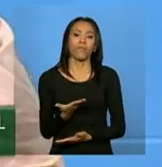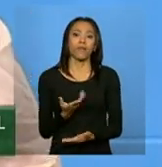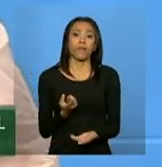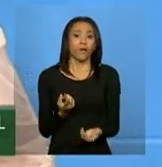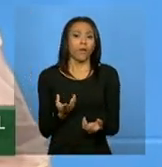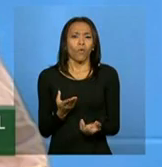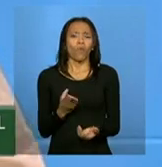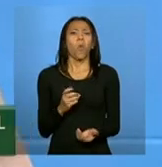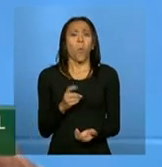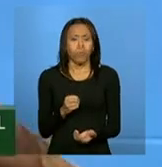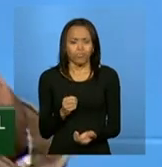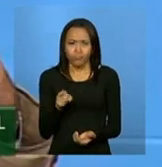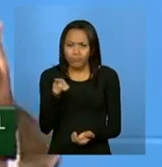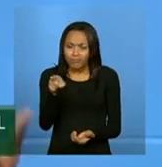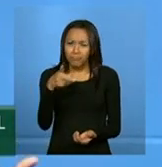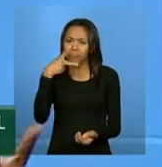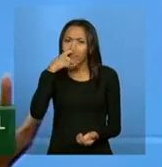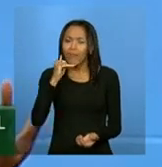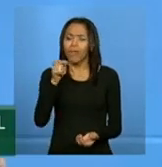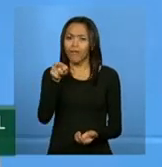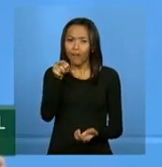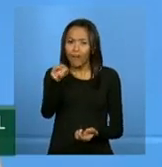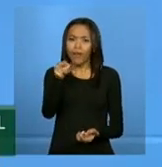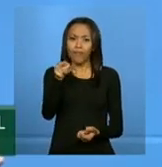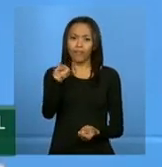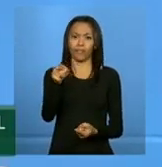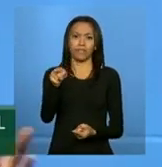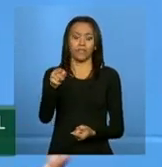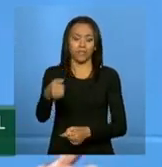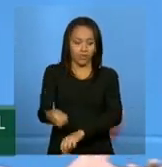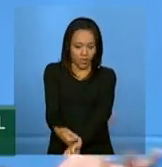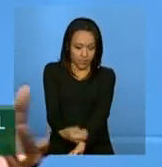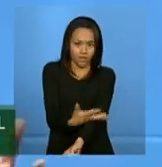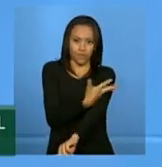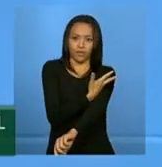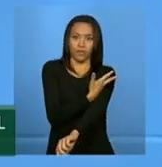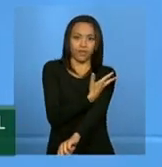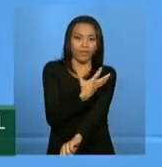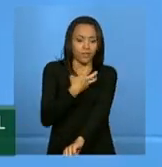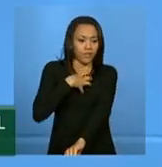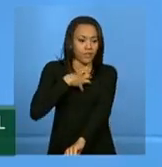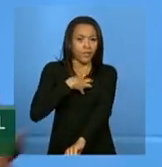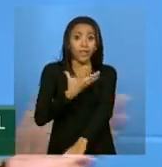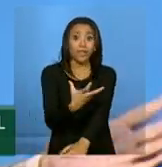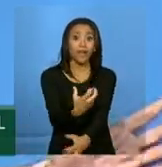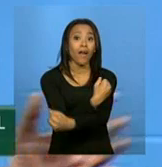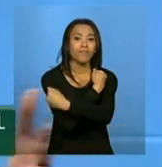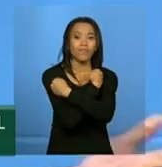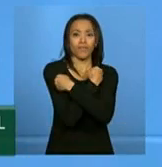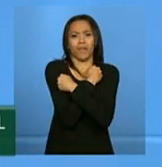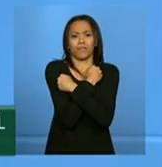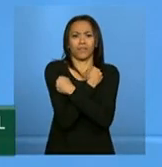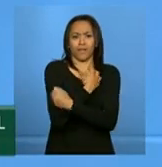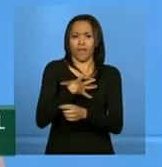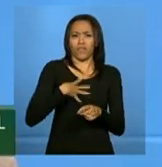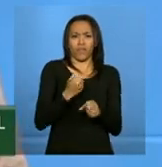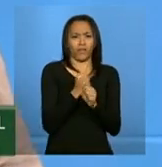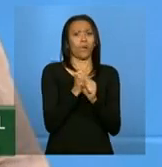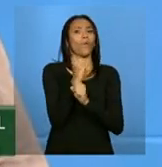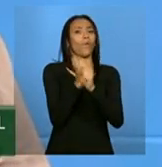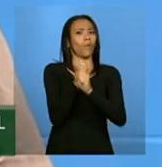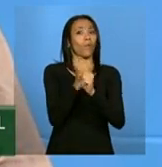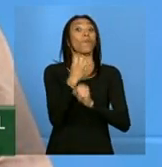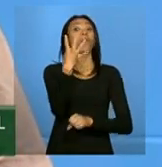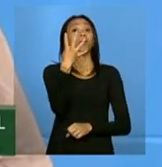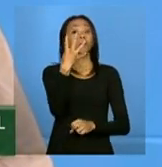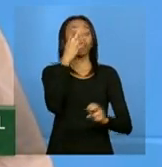Realmente, em ver que o pai que estava tão emocionado, tão tocado, ele queria abraçar a sua filha depois de